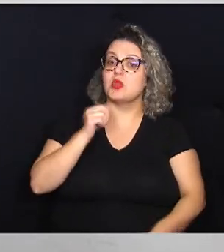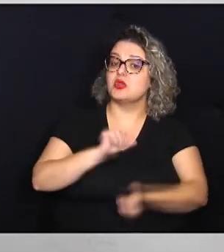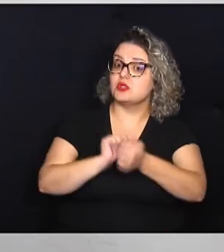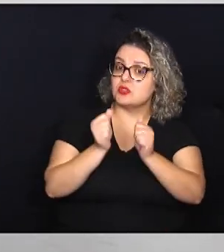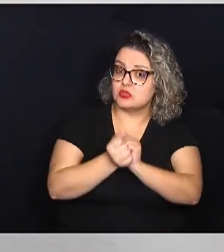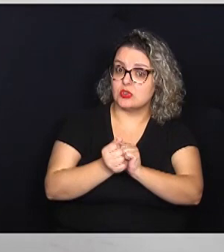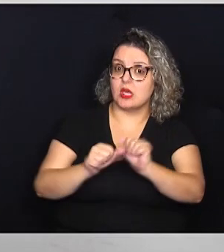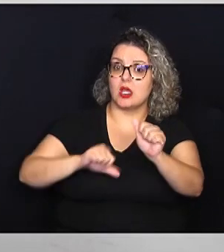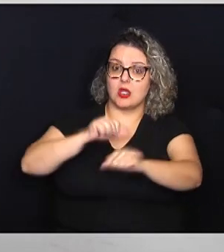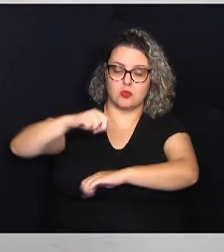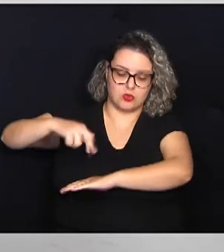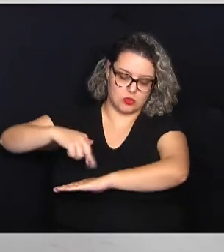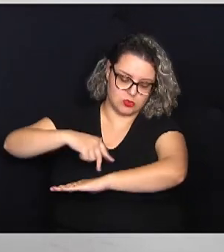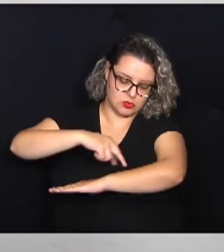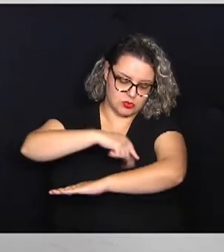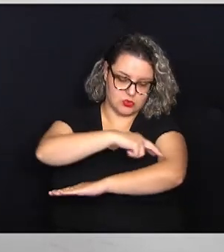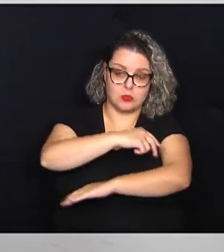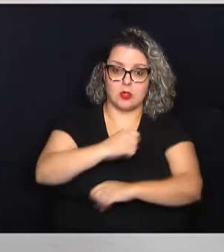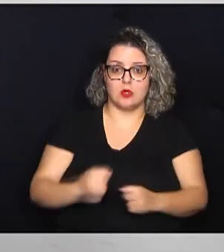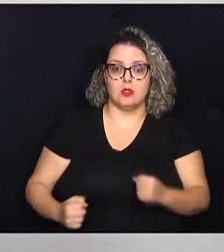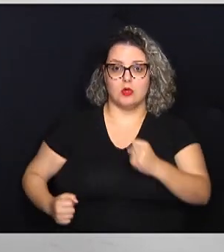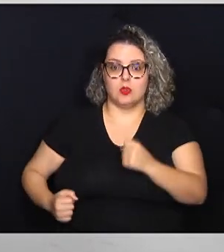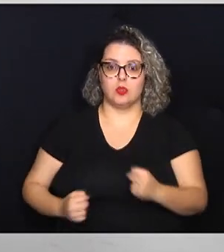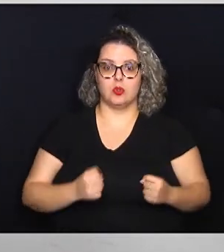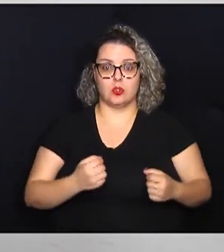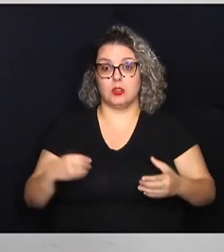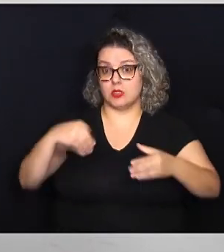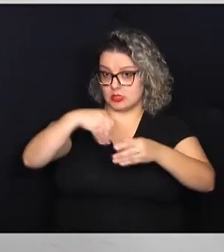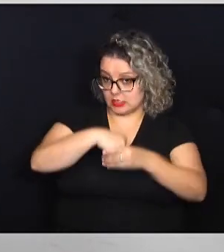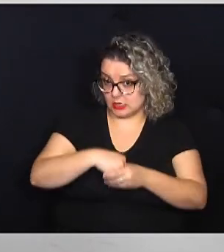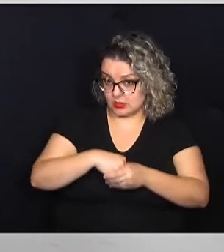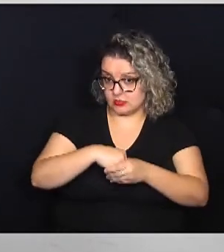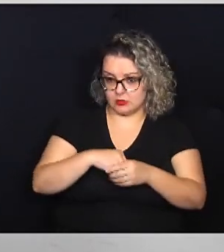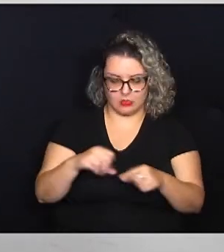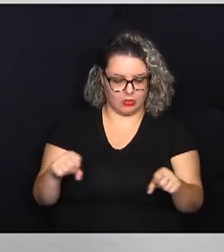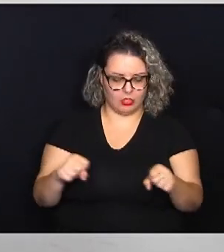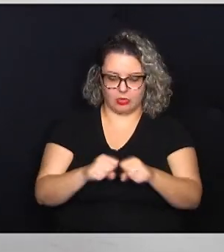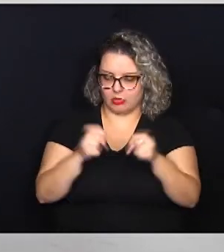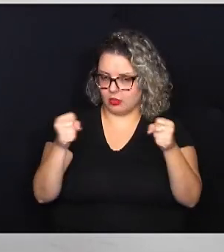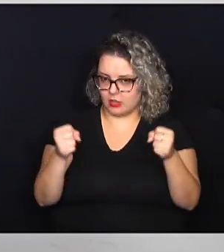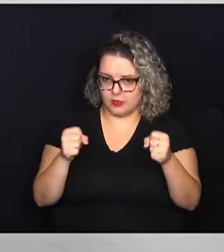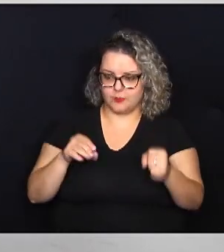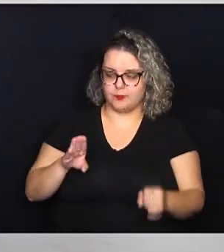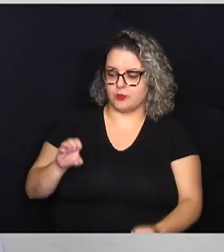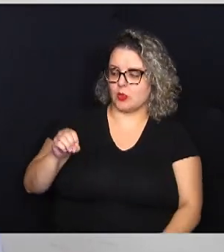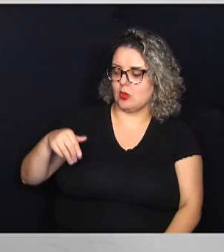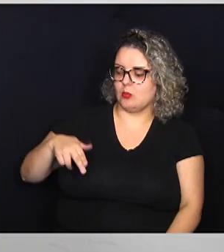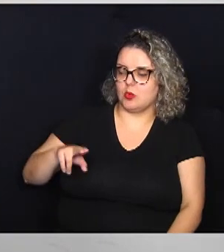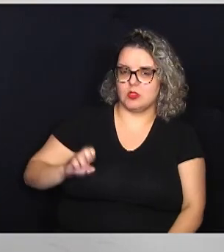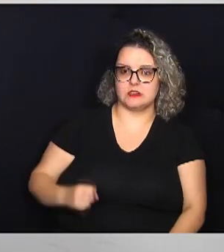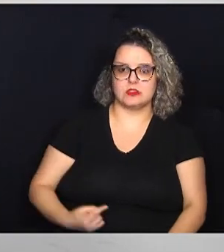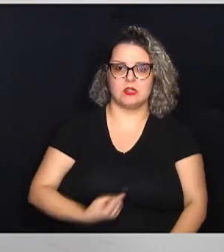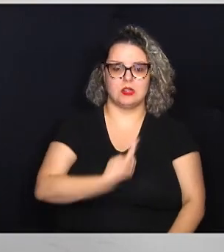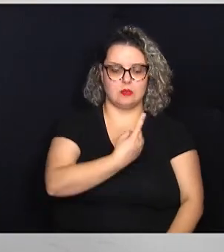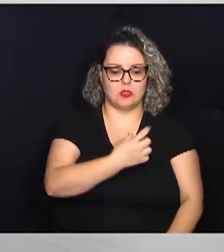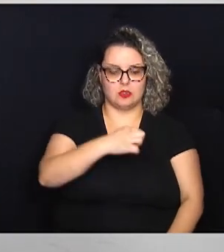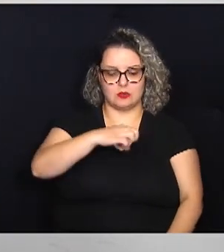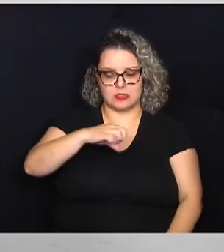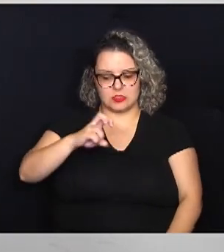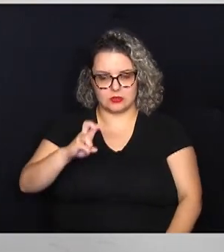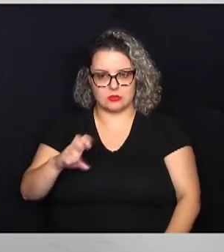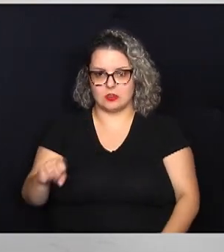a troca do calçamento da pista de caminhada interna que é tá destruída o Bosque foi inaugurado em